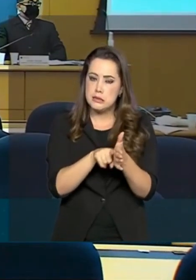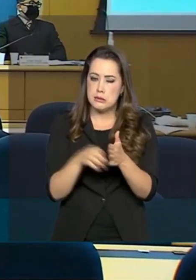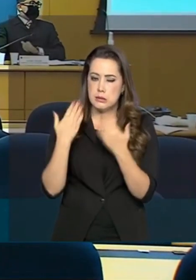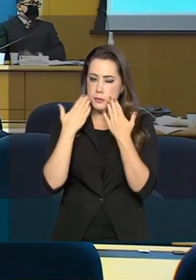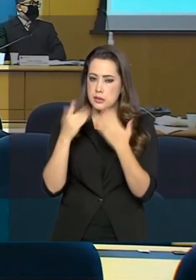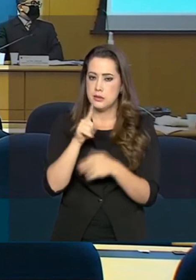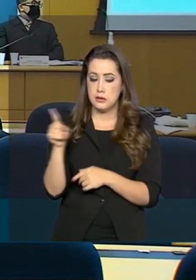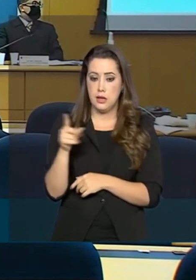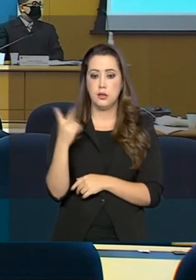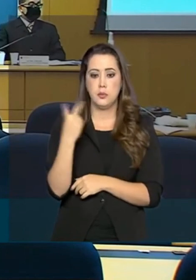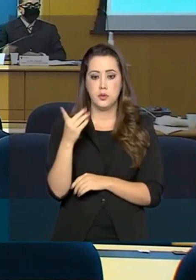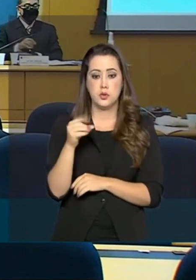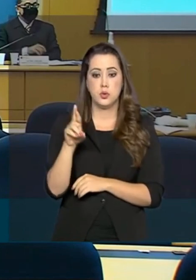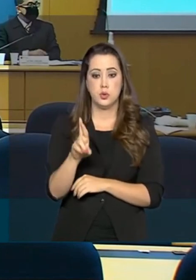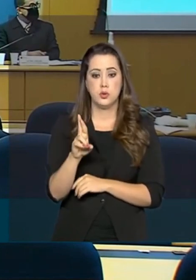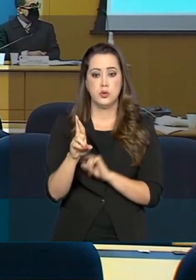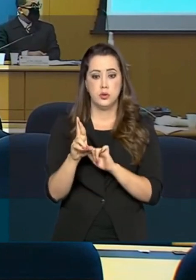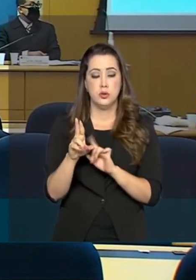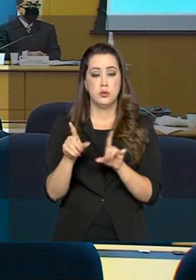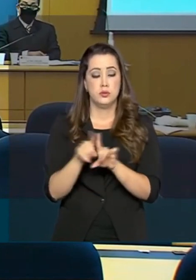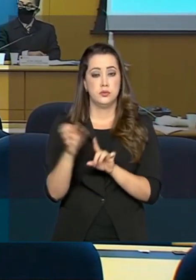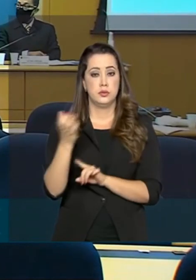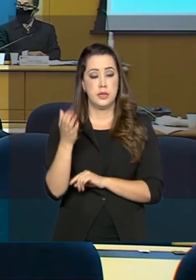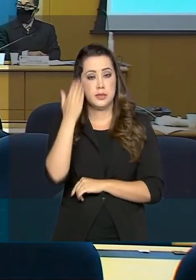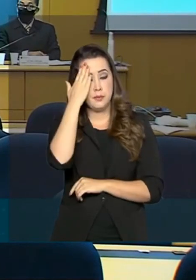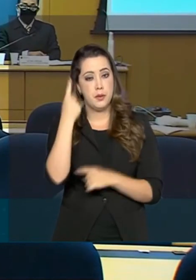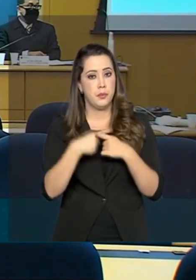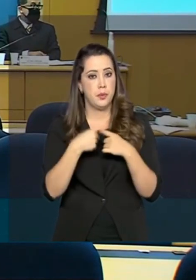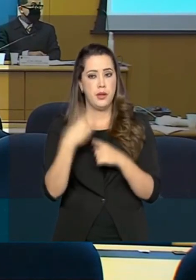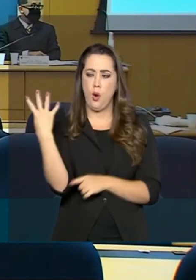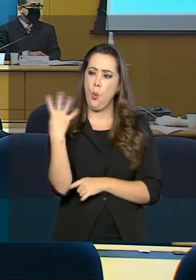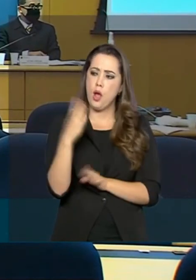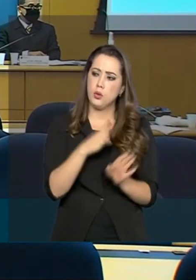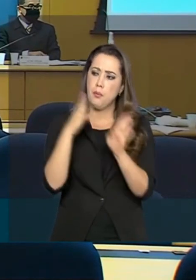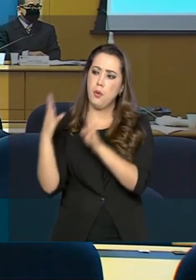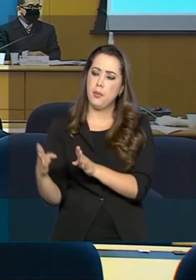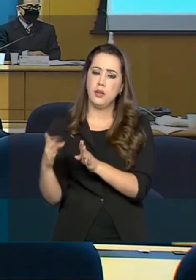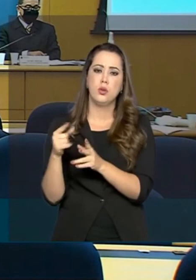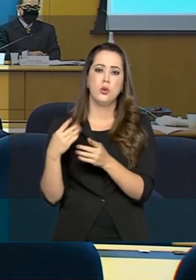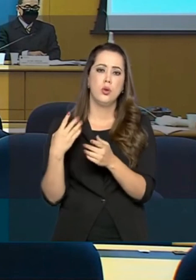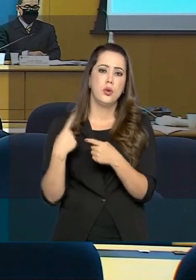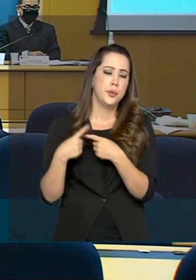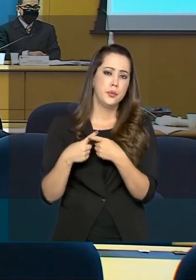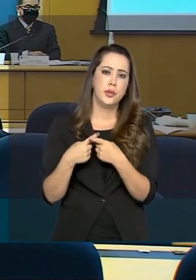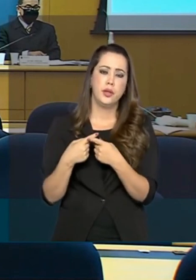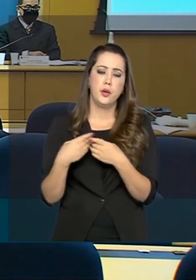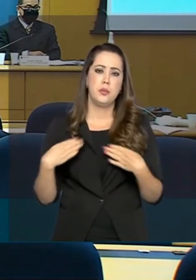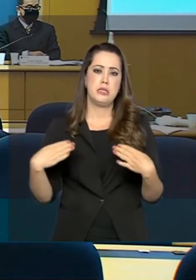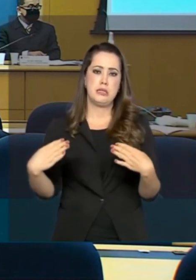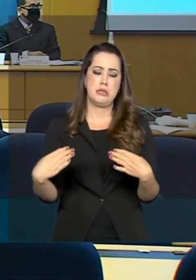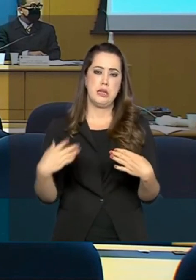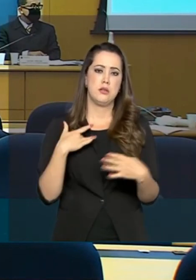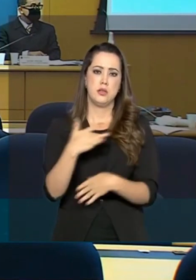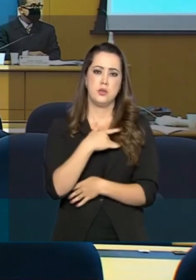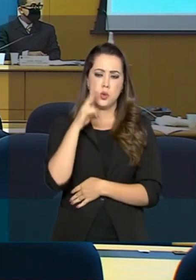Antônio Geraldo. Eles querem saber por que a quarta onda? Como o Ministério avalia os efeitos